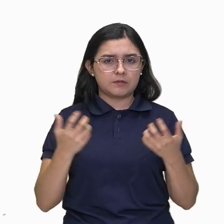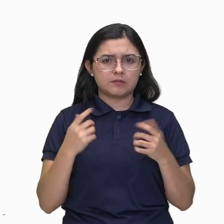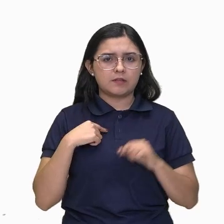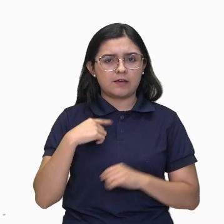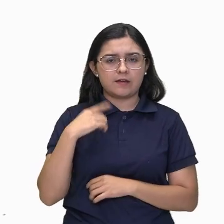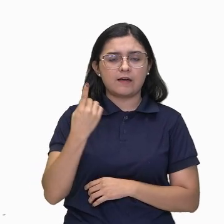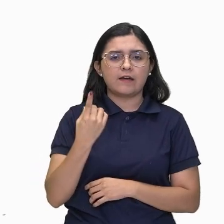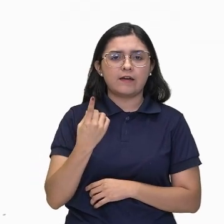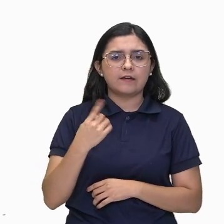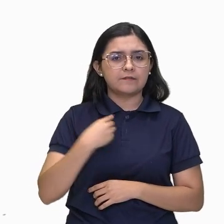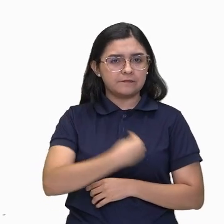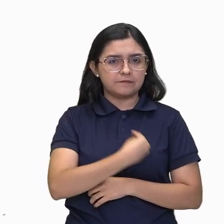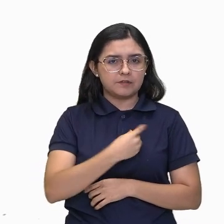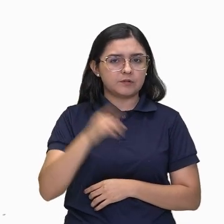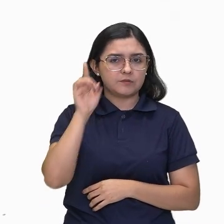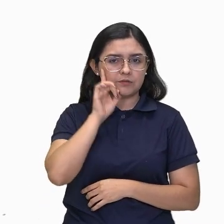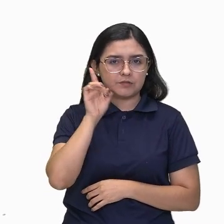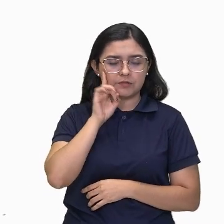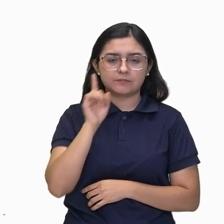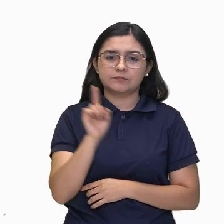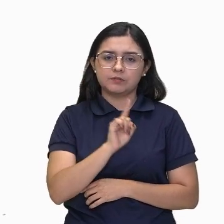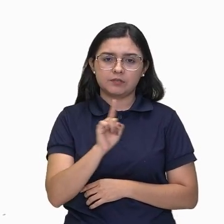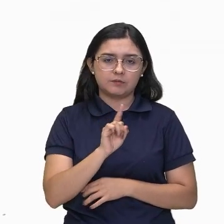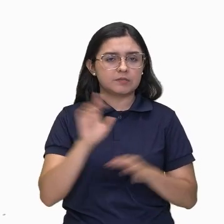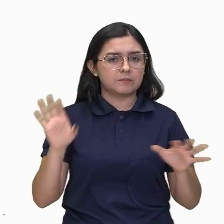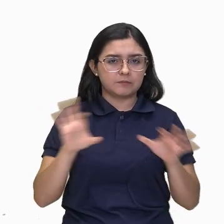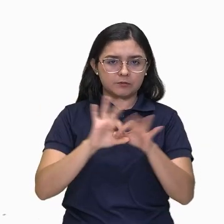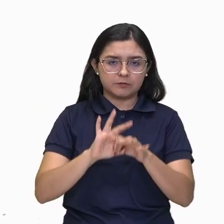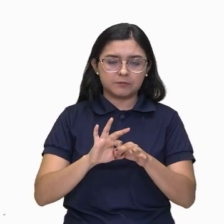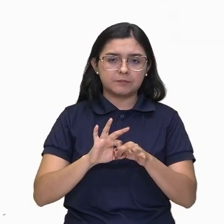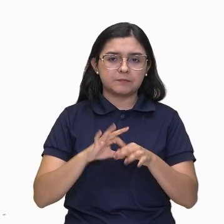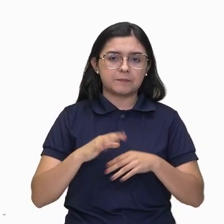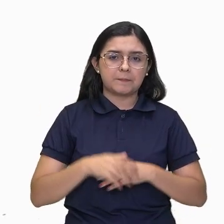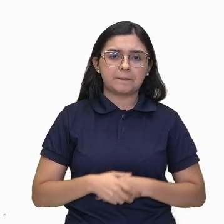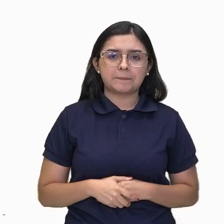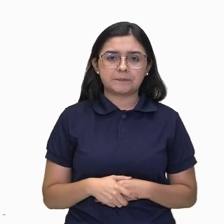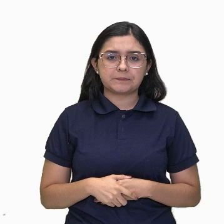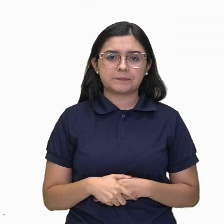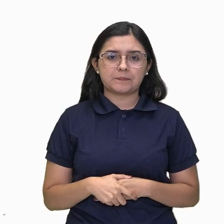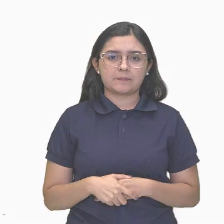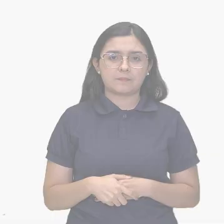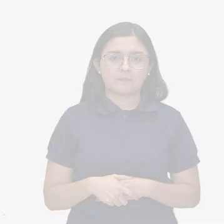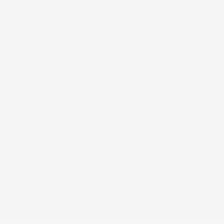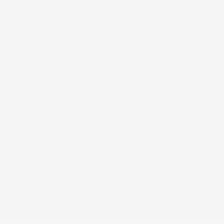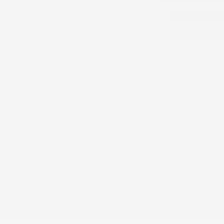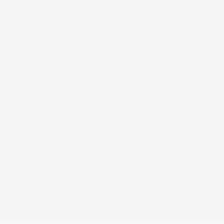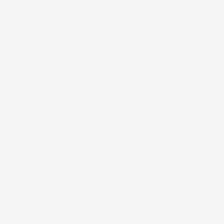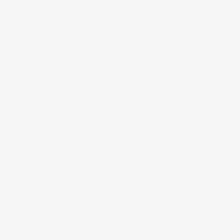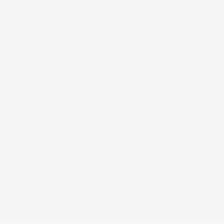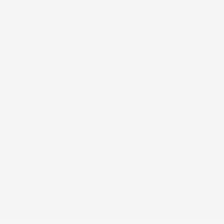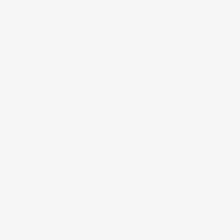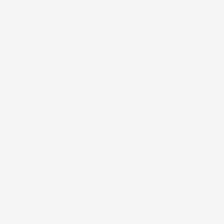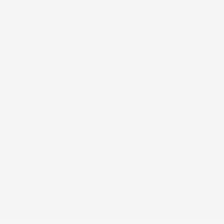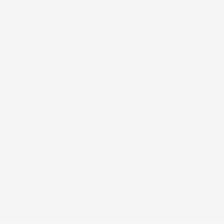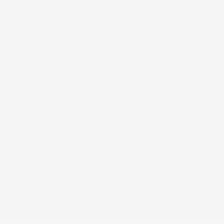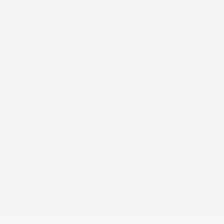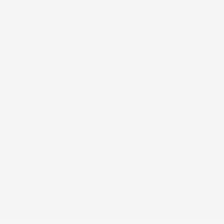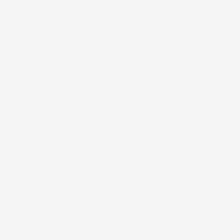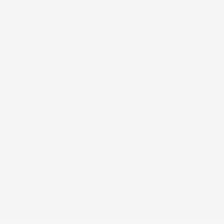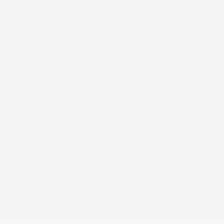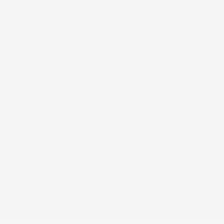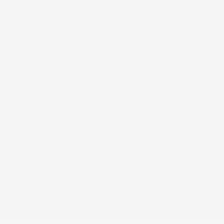cotidiana dos povos, né, tradicionais, dos povos originários. E se refletem, né, nesses que nós falamos agora,